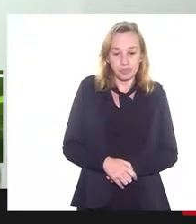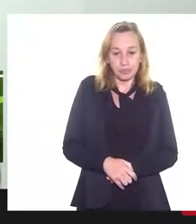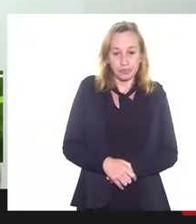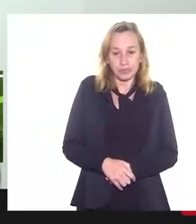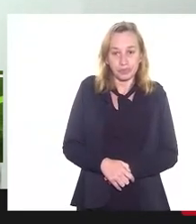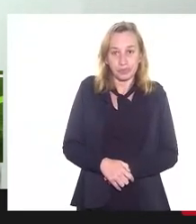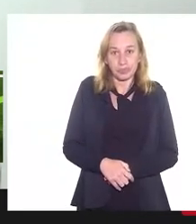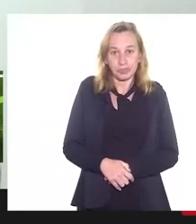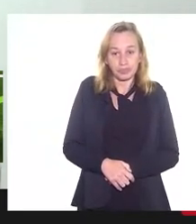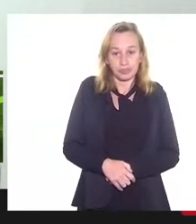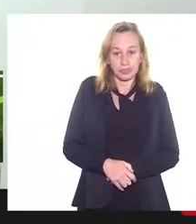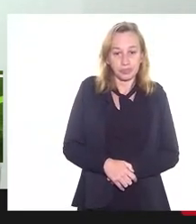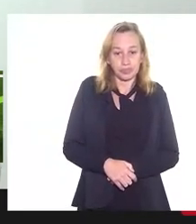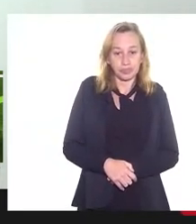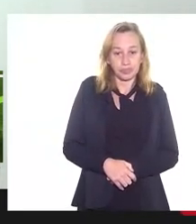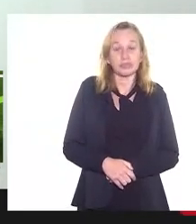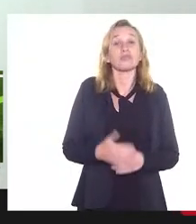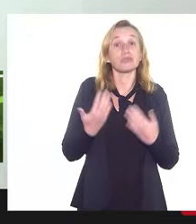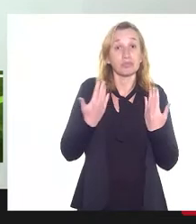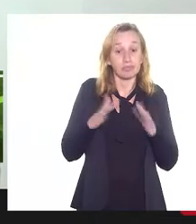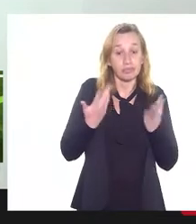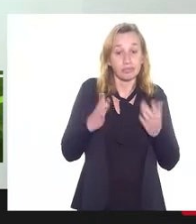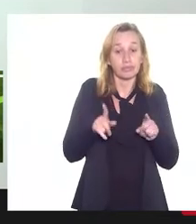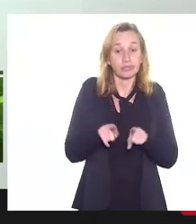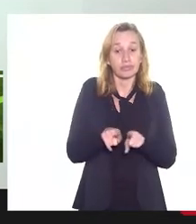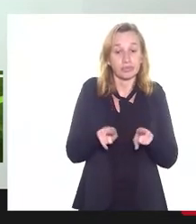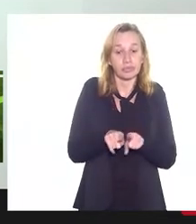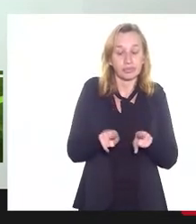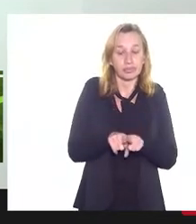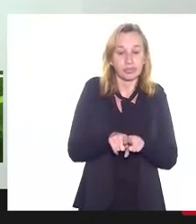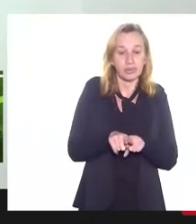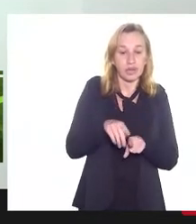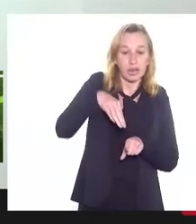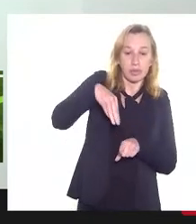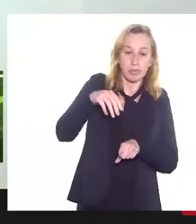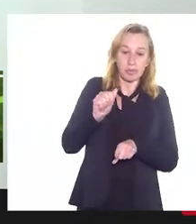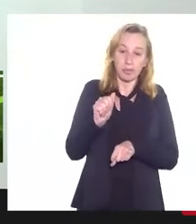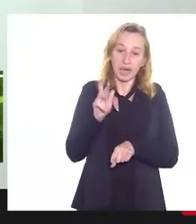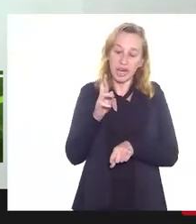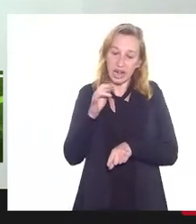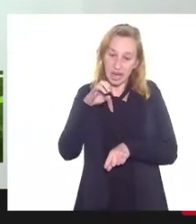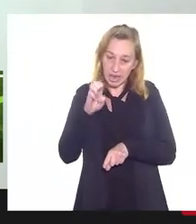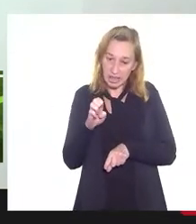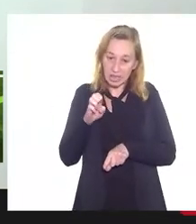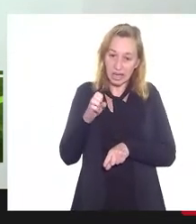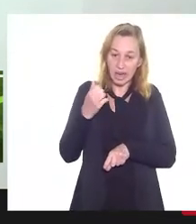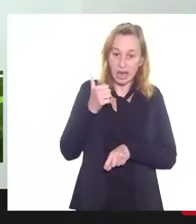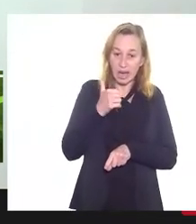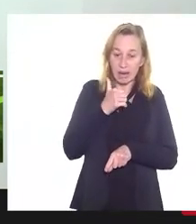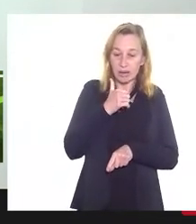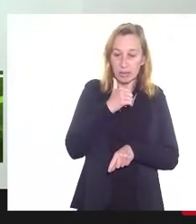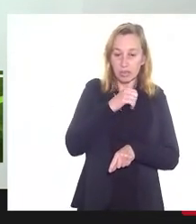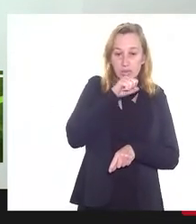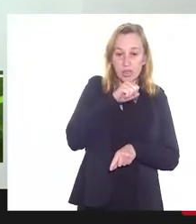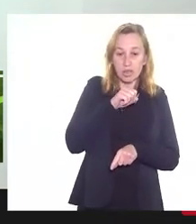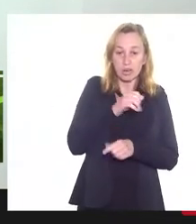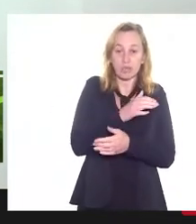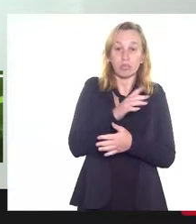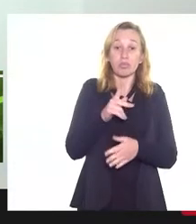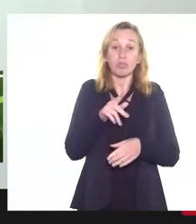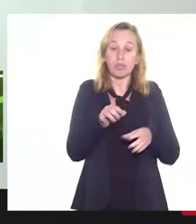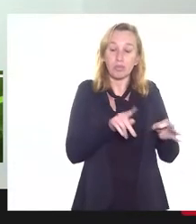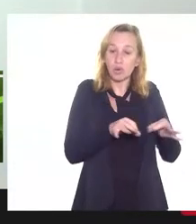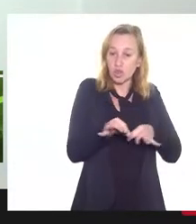Trazer aqui, parabenizar também a mãe Margarete pelo projeto Abrace, é importantíssimo,